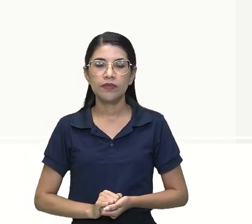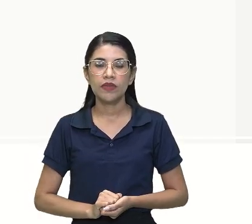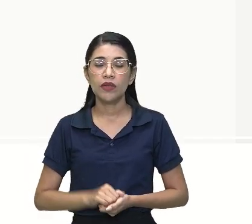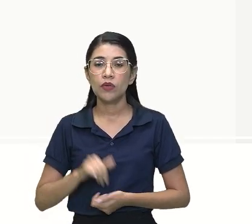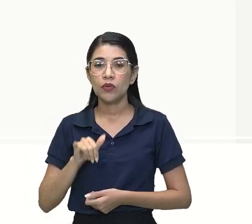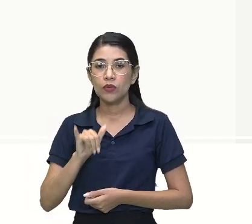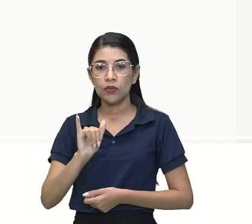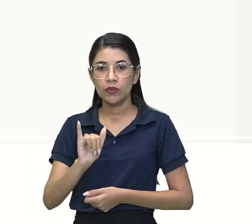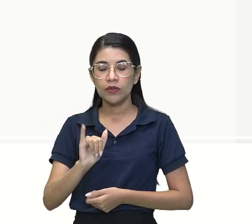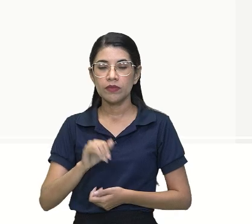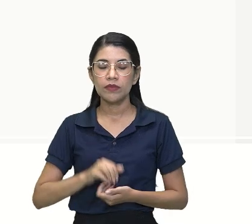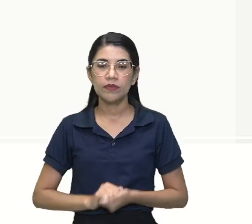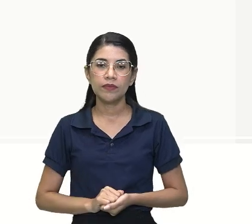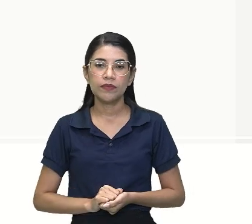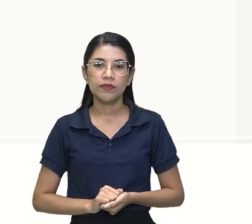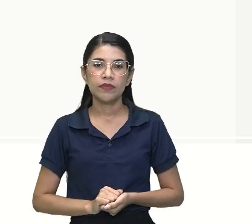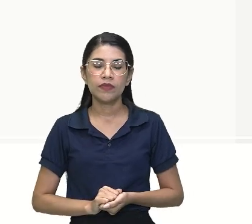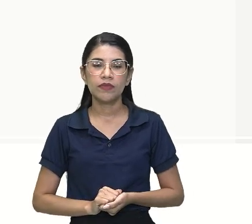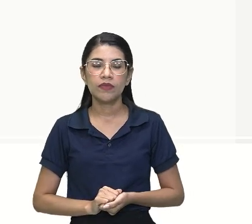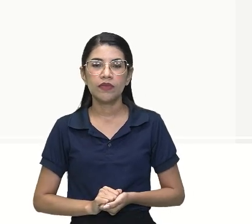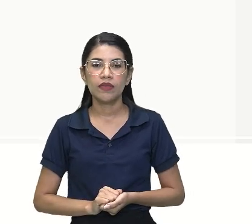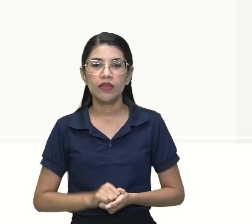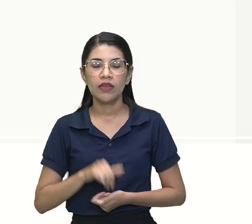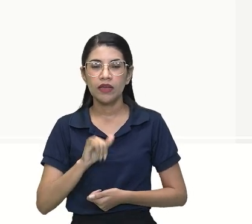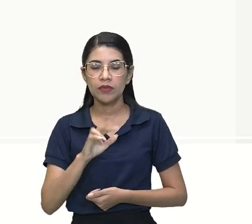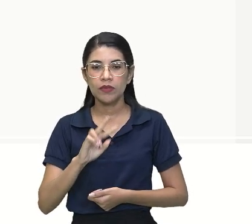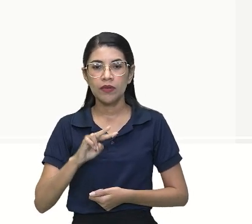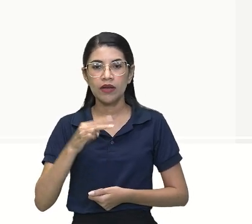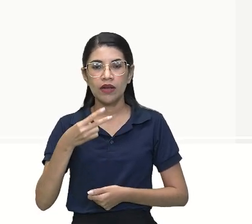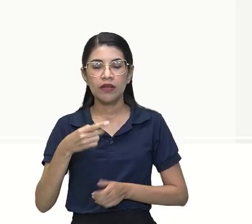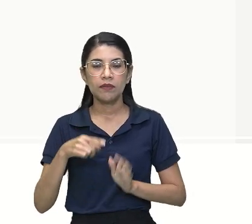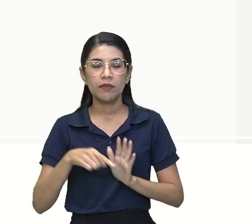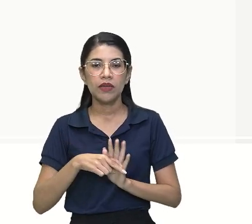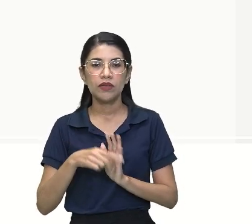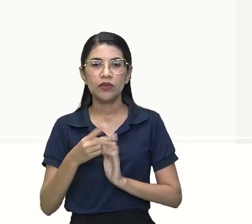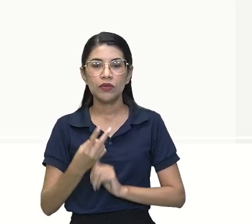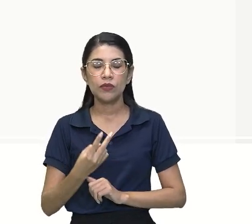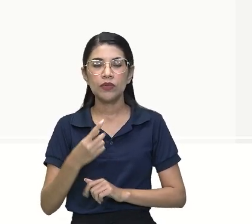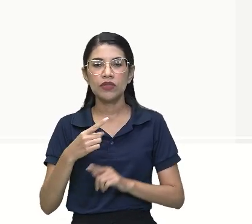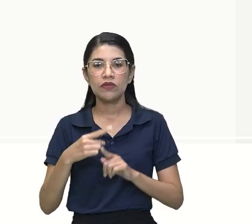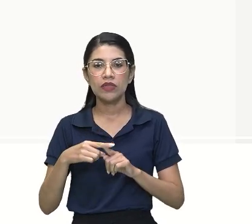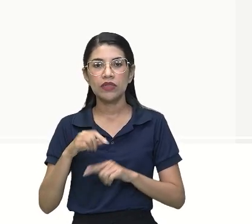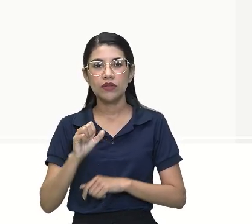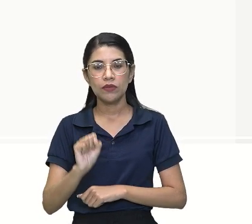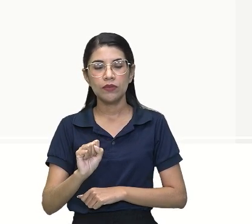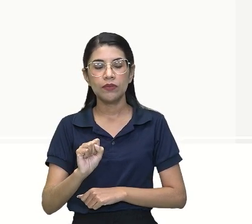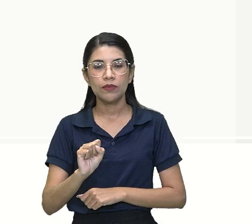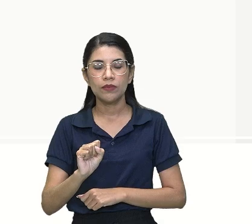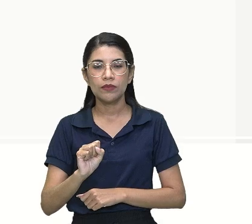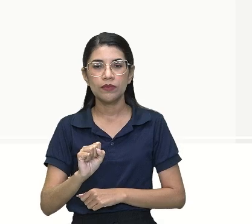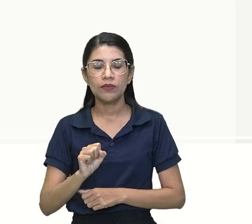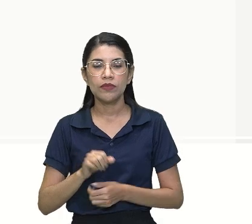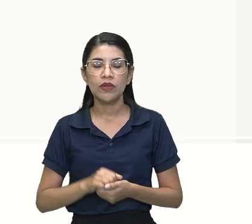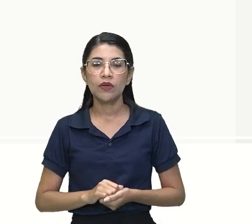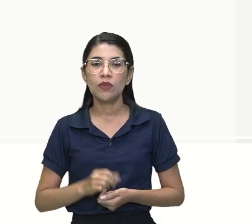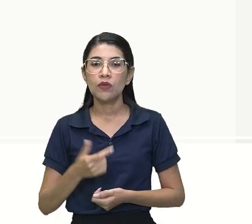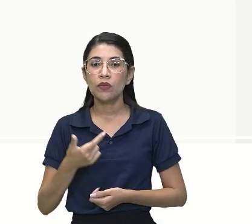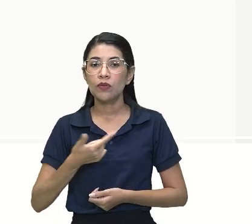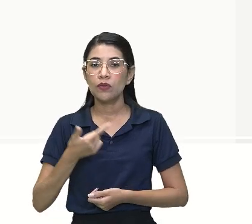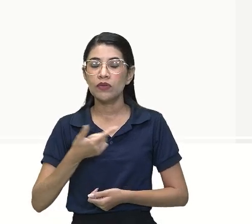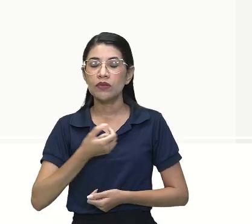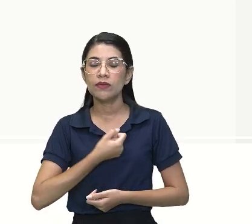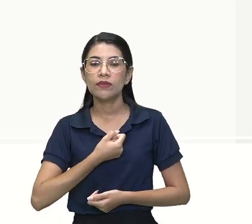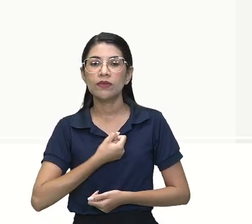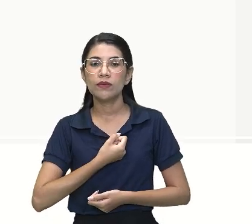nós temos y ao quadrado menos, né? Quadrado do primeiro menos 2 vezes o primeiro pelo segundo. Quem é o segundo termo?